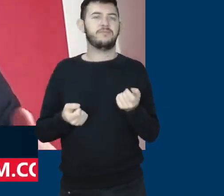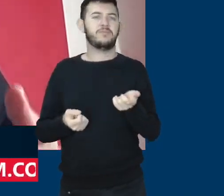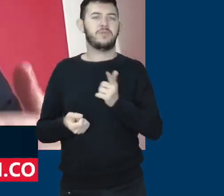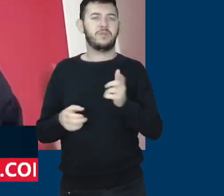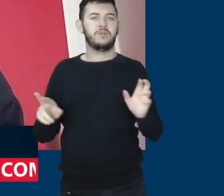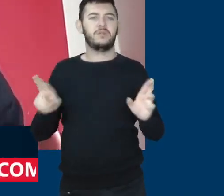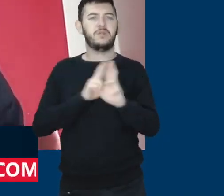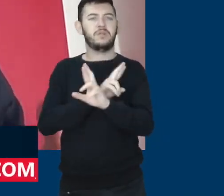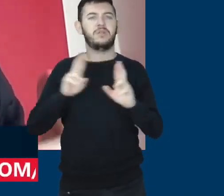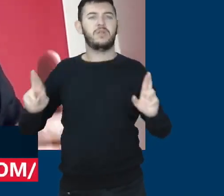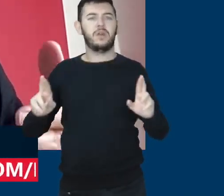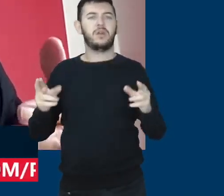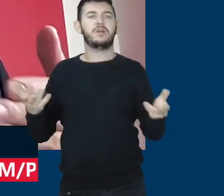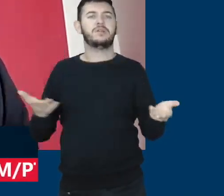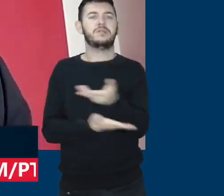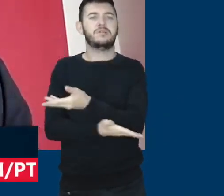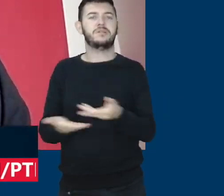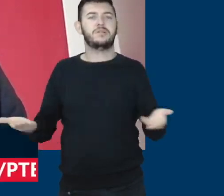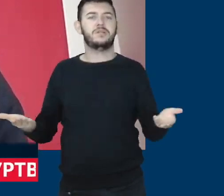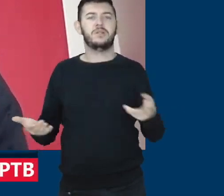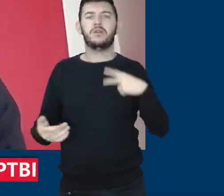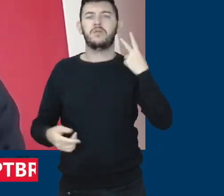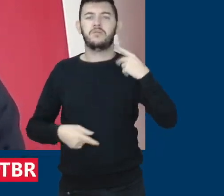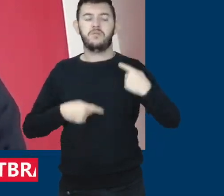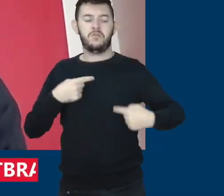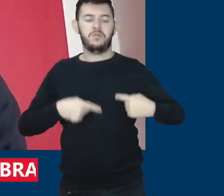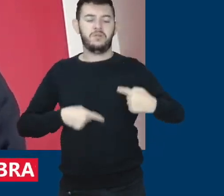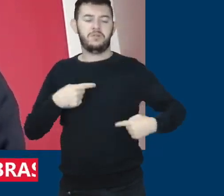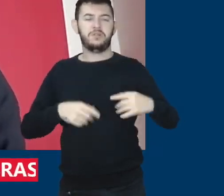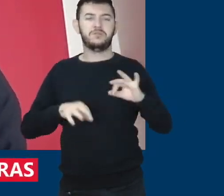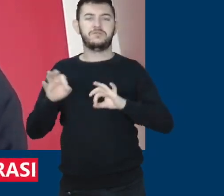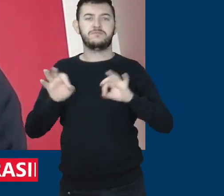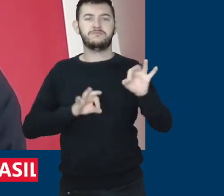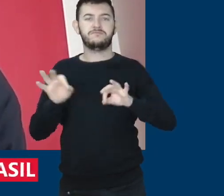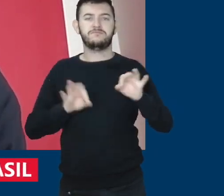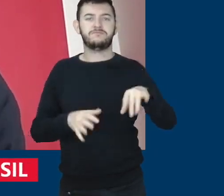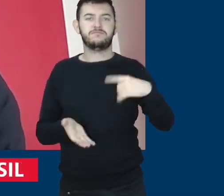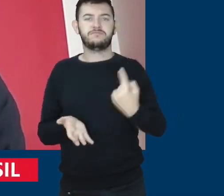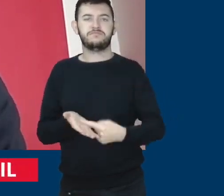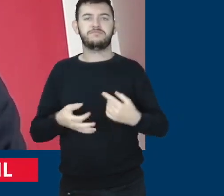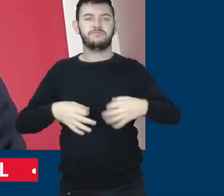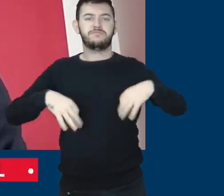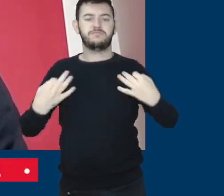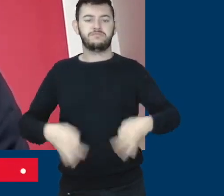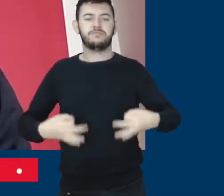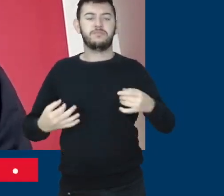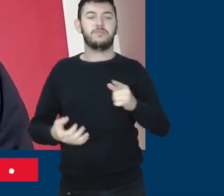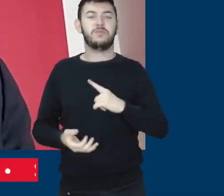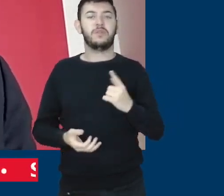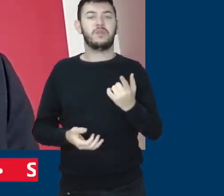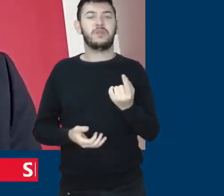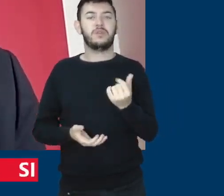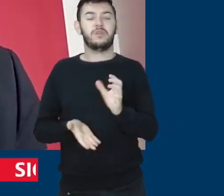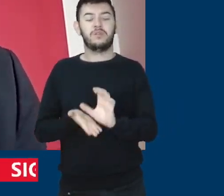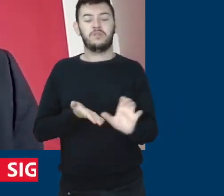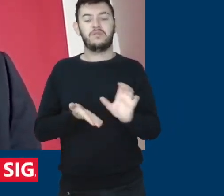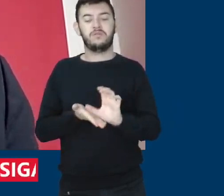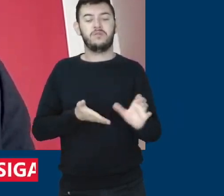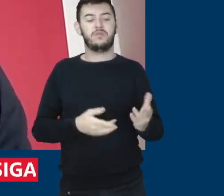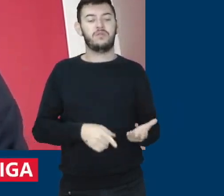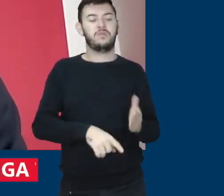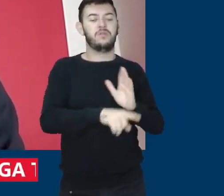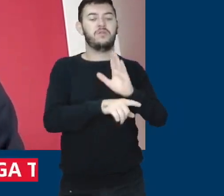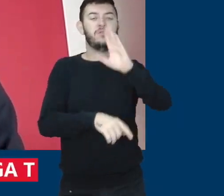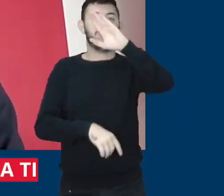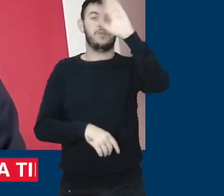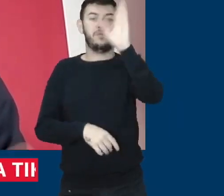relação externa politicamente bem conduzida que também vai voltar investimento, que vai permitir o Brasil novamente aumentar